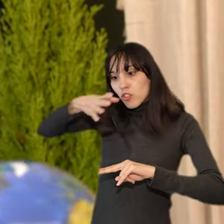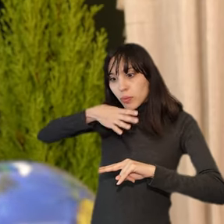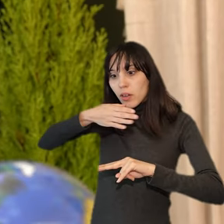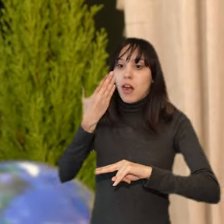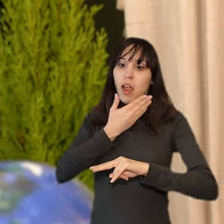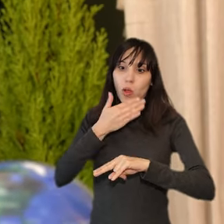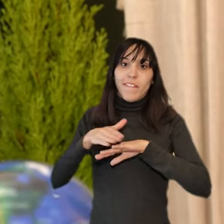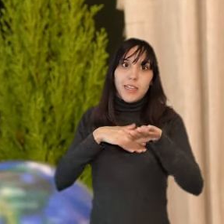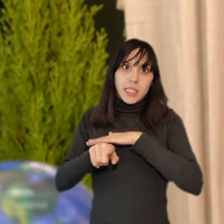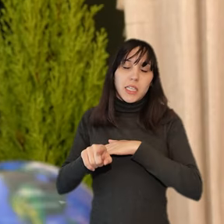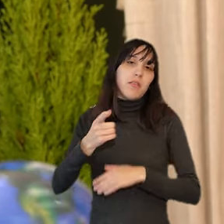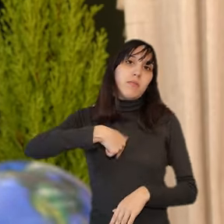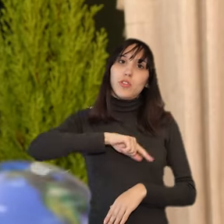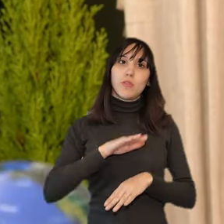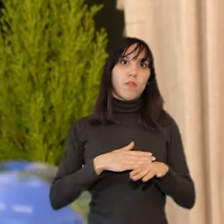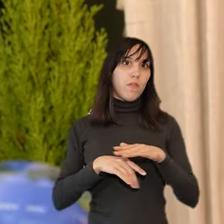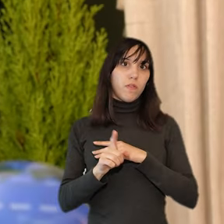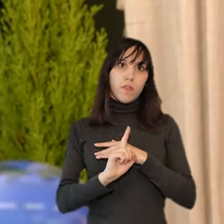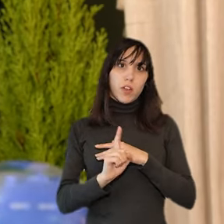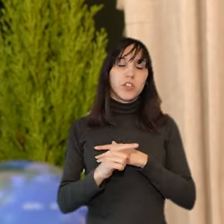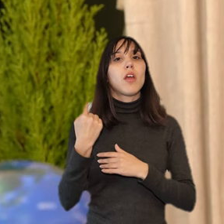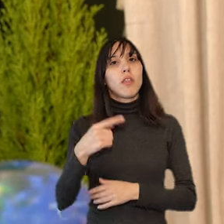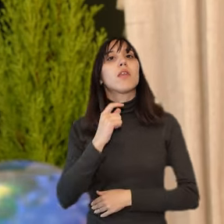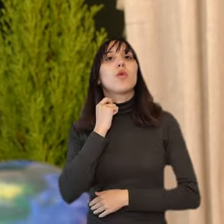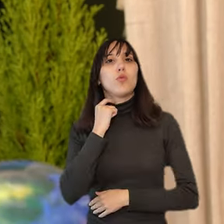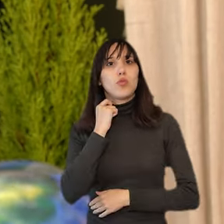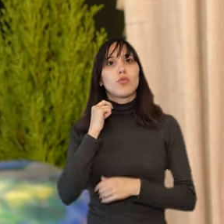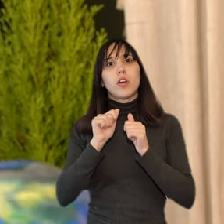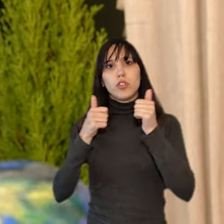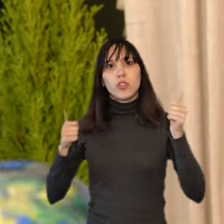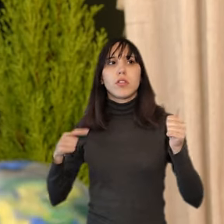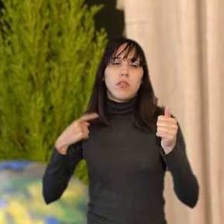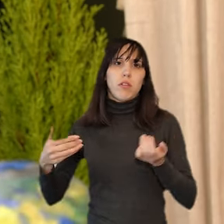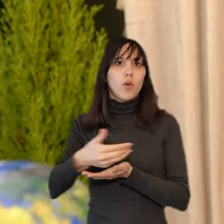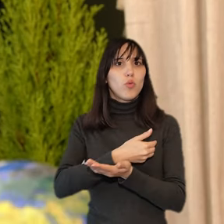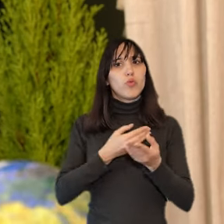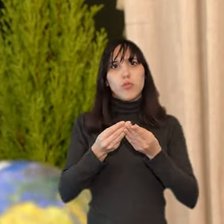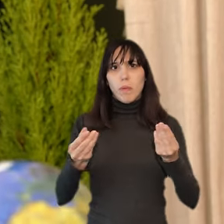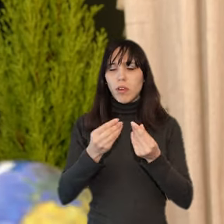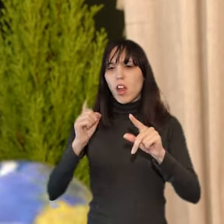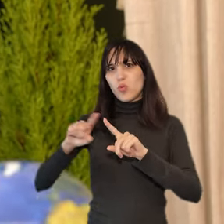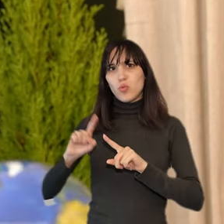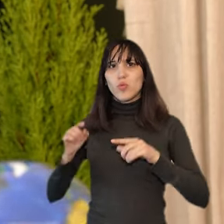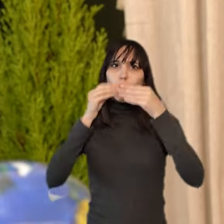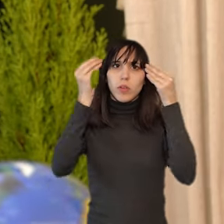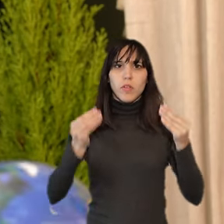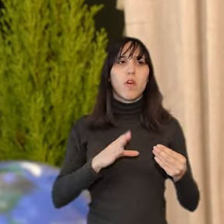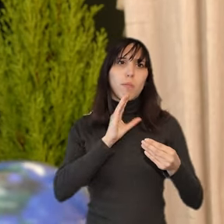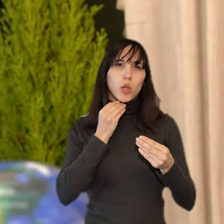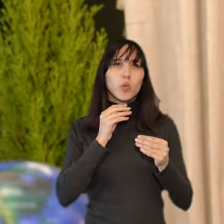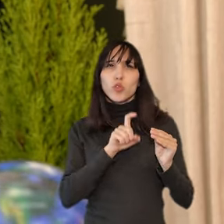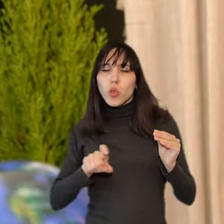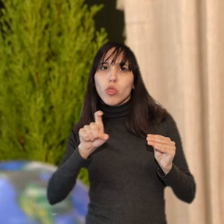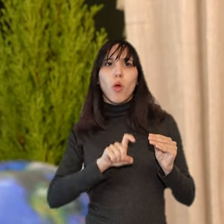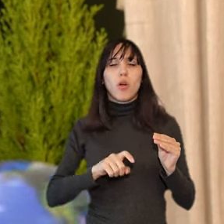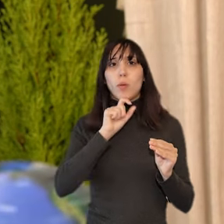fazer esta aula e vai nós temos realmente os nossos cursos online nós temos imensos recursos e e plataformas que os nossos alunos utilizam e